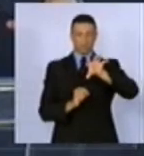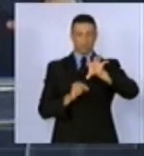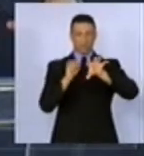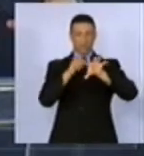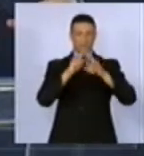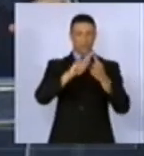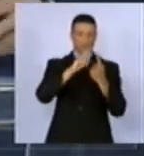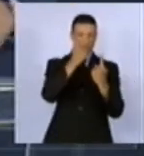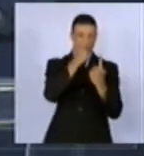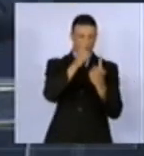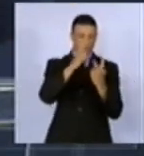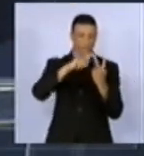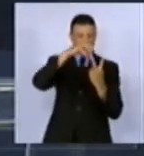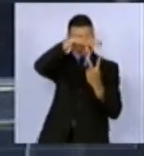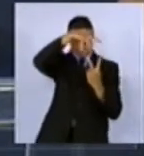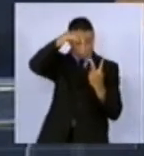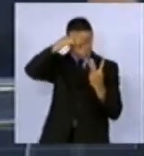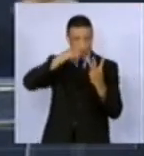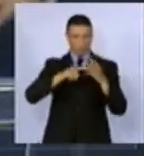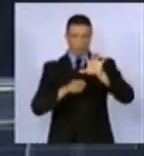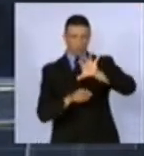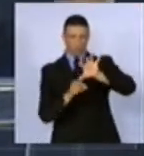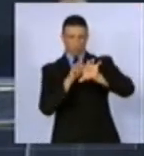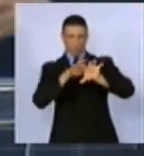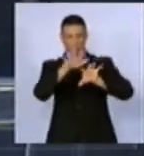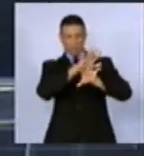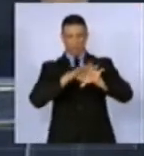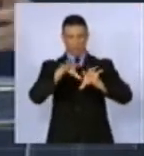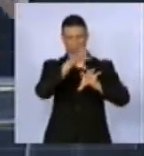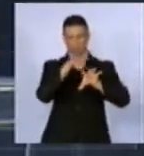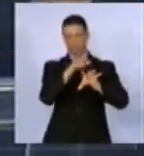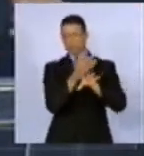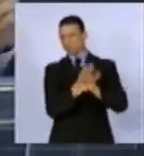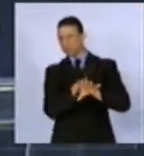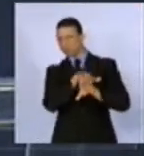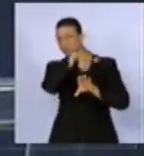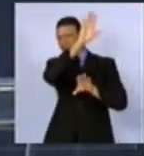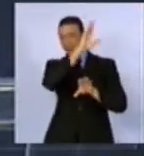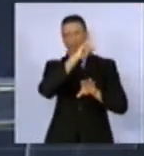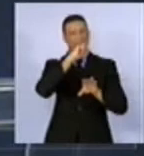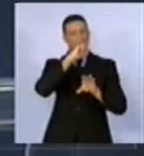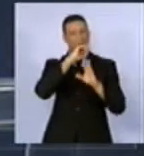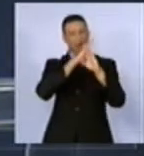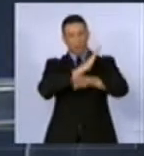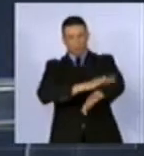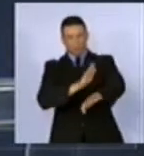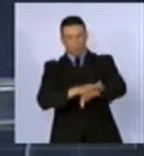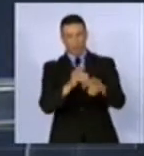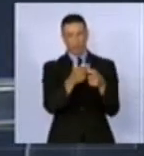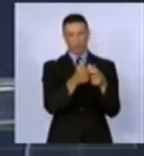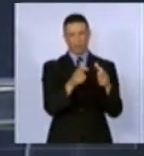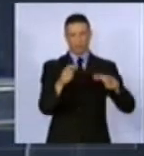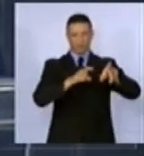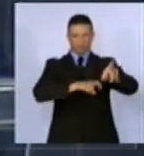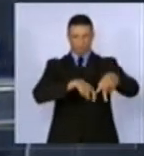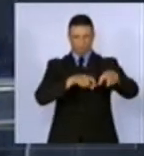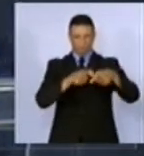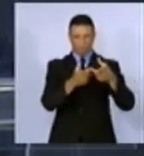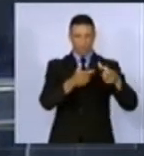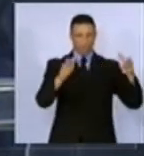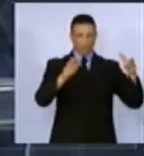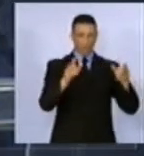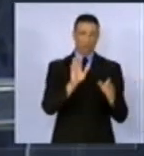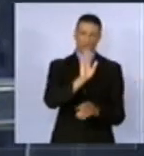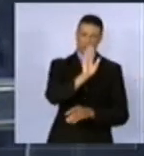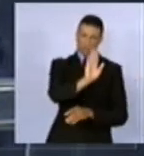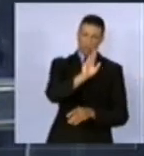área de cana nesses últimos dez anos e também tem um enorme potencial são de aumentar ainda a sua área cultivada já região